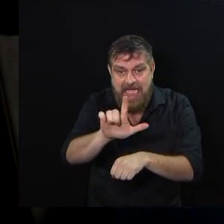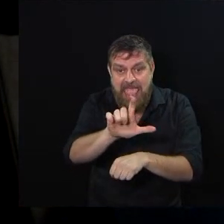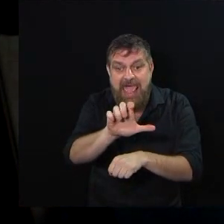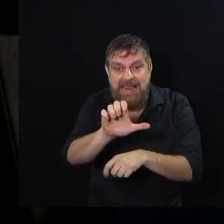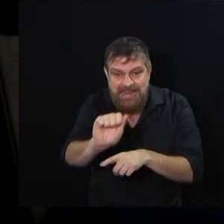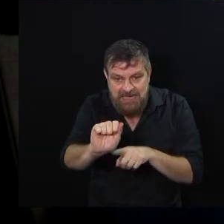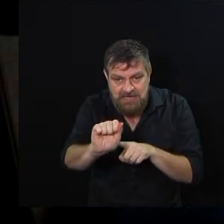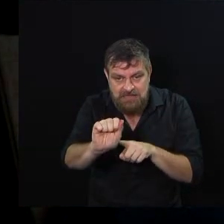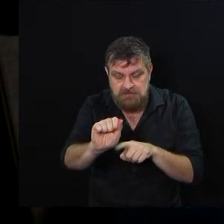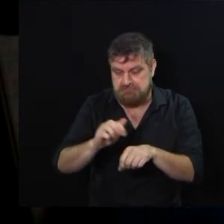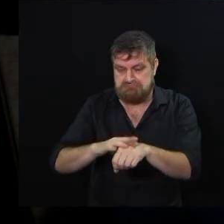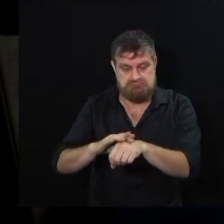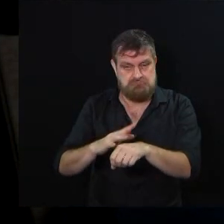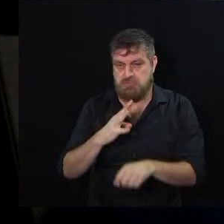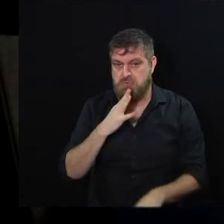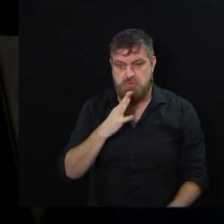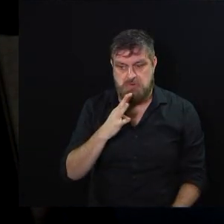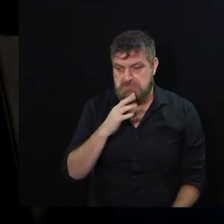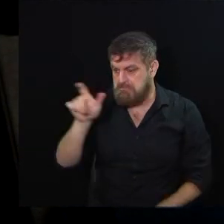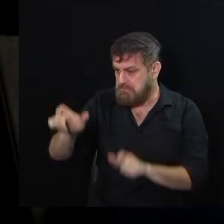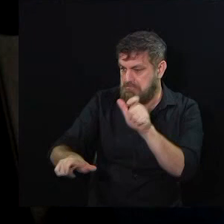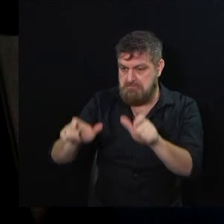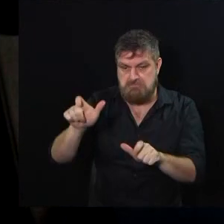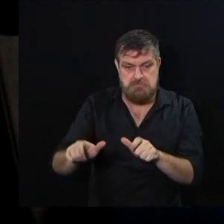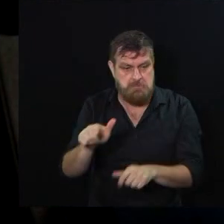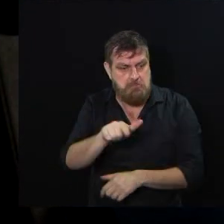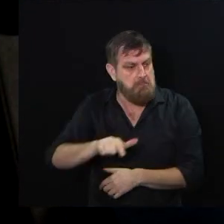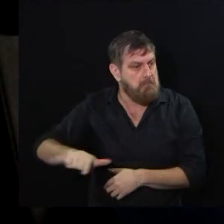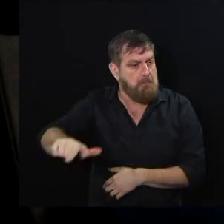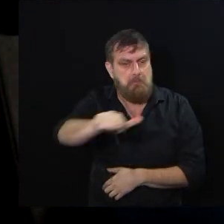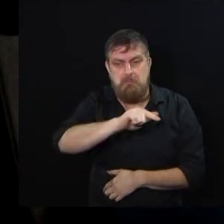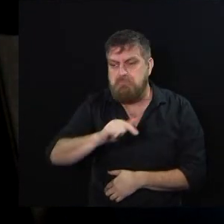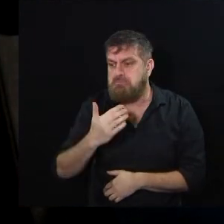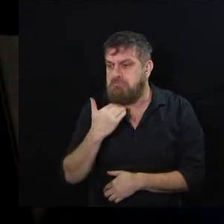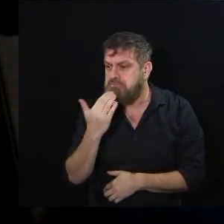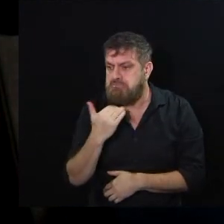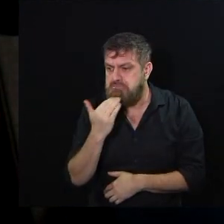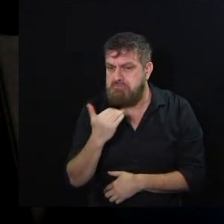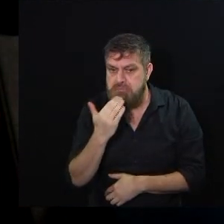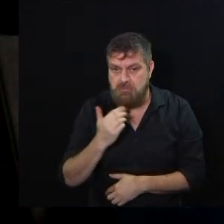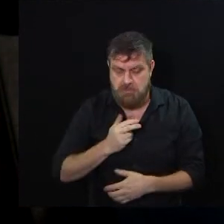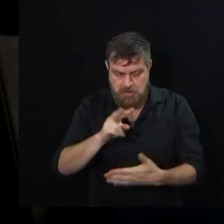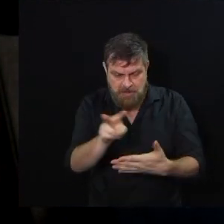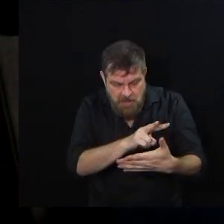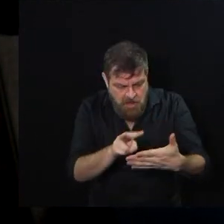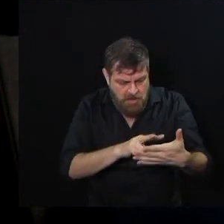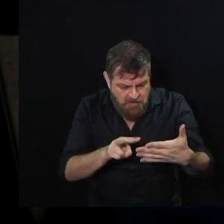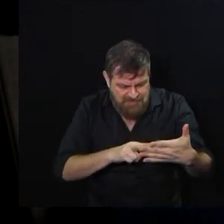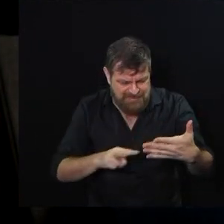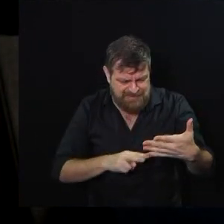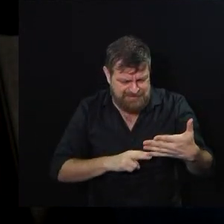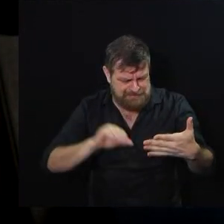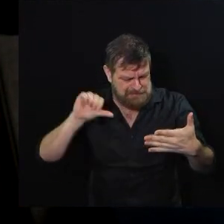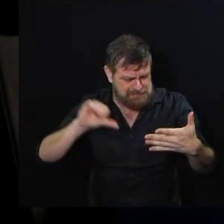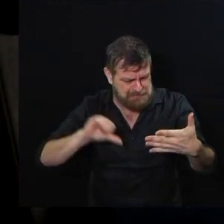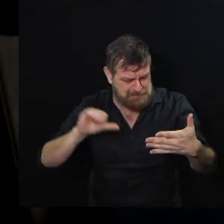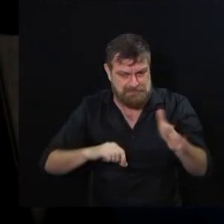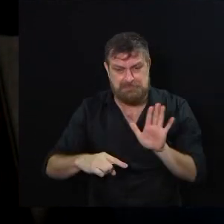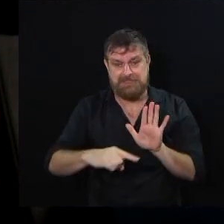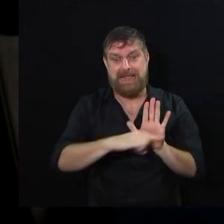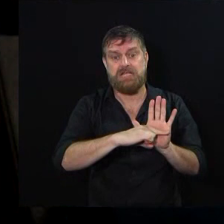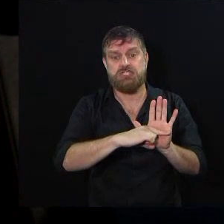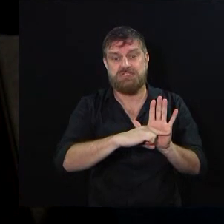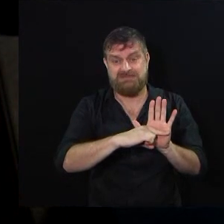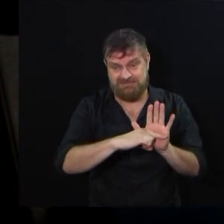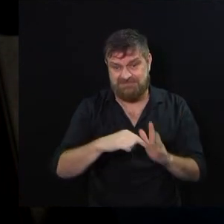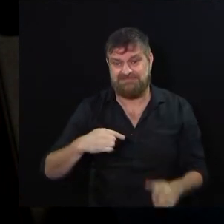conhecido alguém com essa patologia. Agora, tudo o que eu lia sobre a doença era negativo. Sua evolução devastadora.